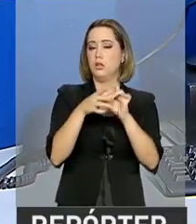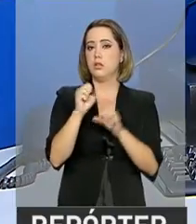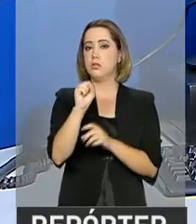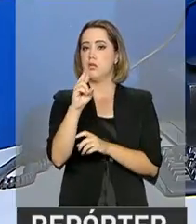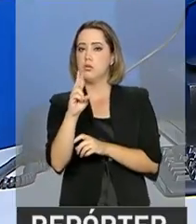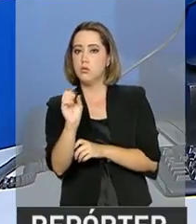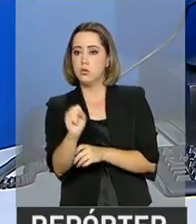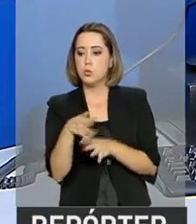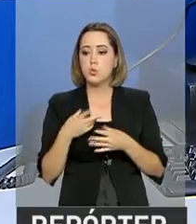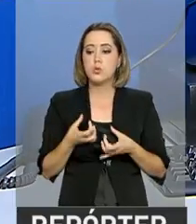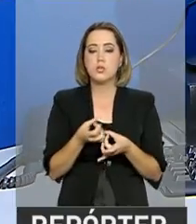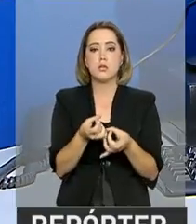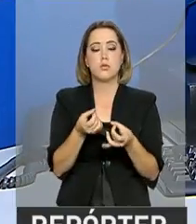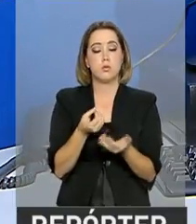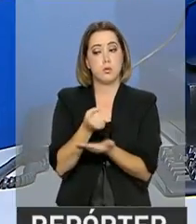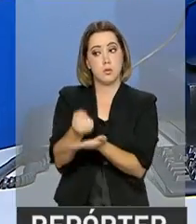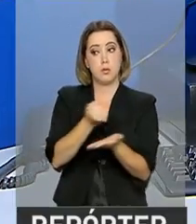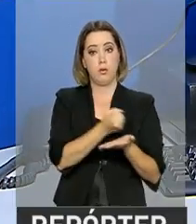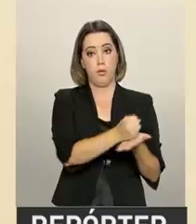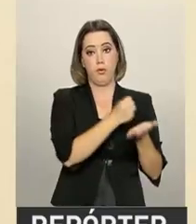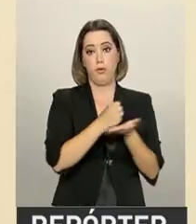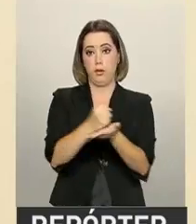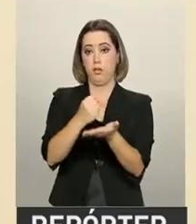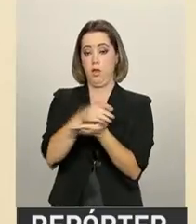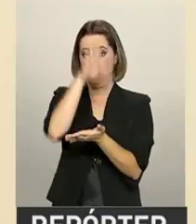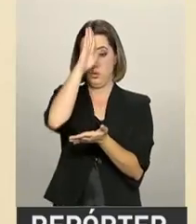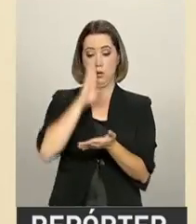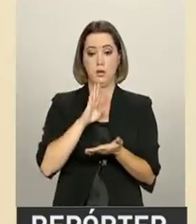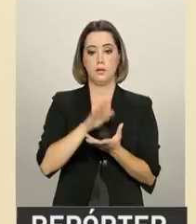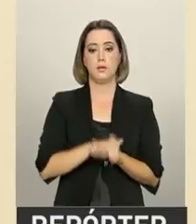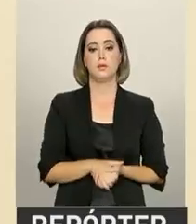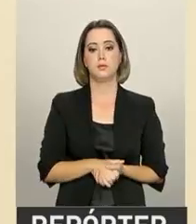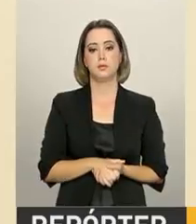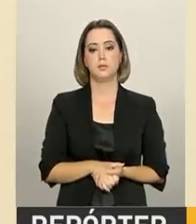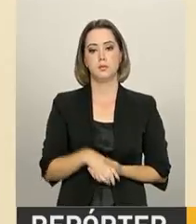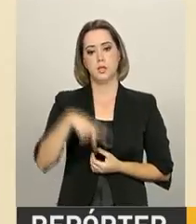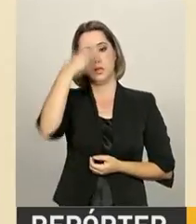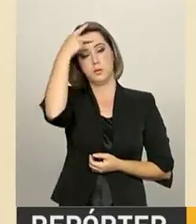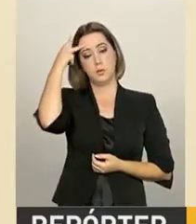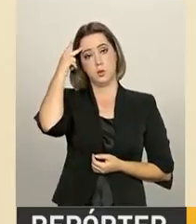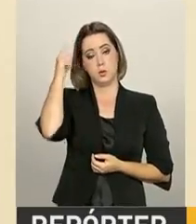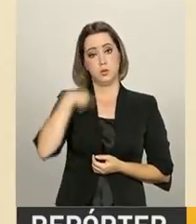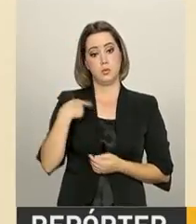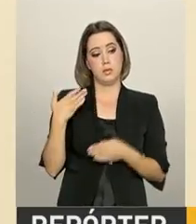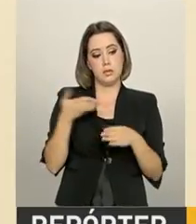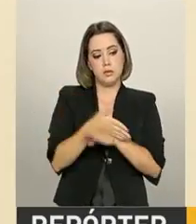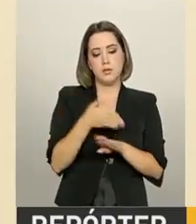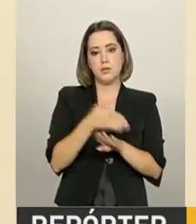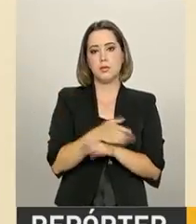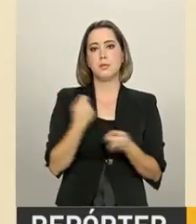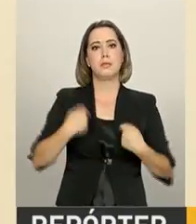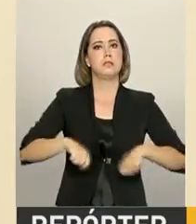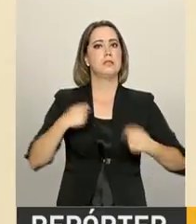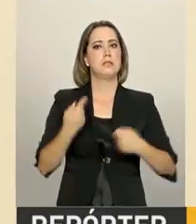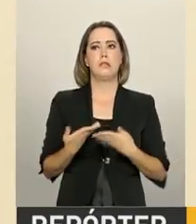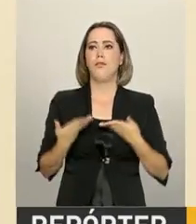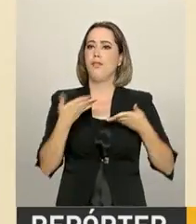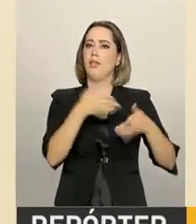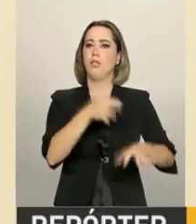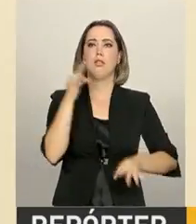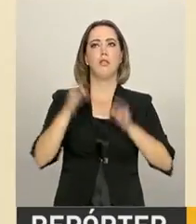disponíveis pelo sistema único de saúde os pacientes agora para ter acesso nesse momento a essa medicamento tinha que entrar na